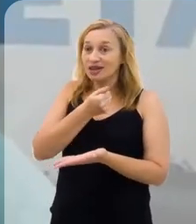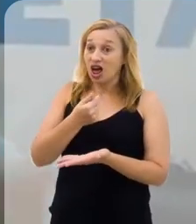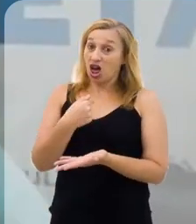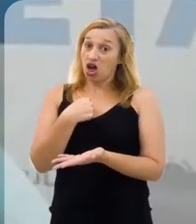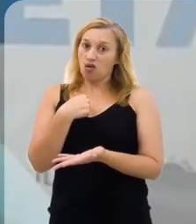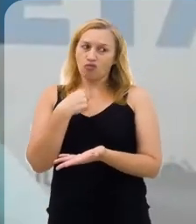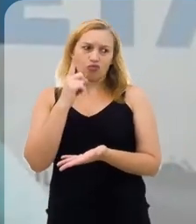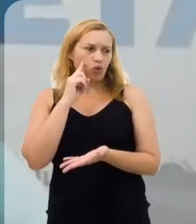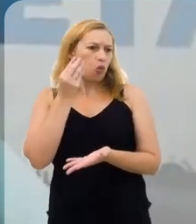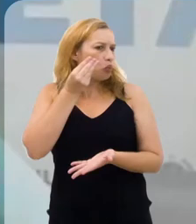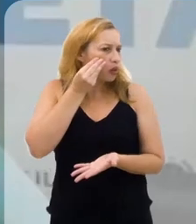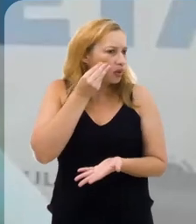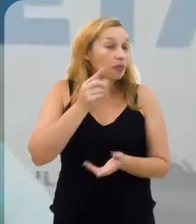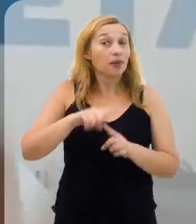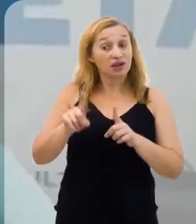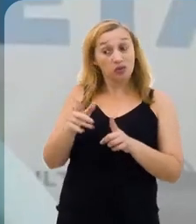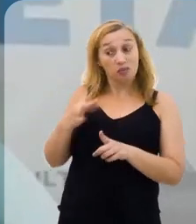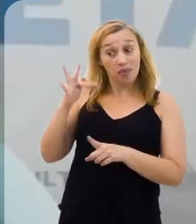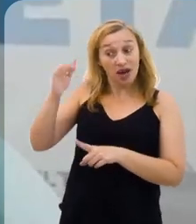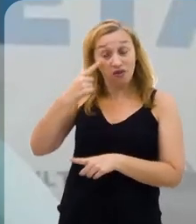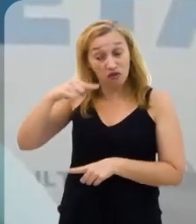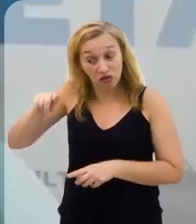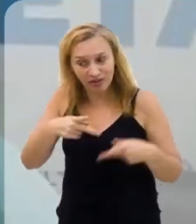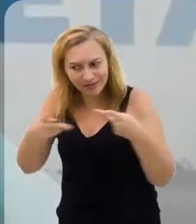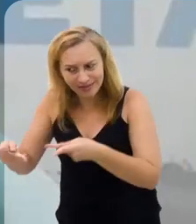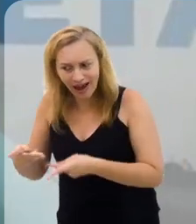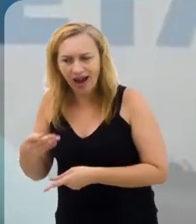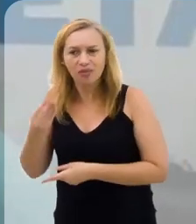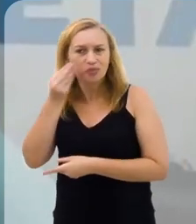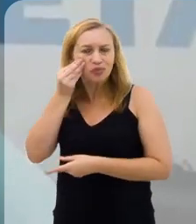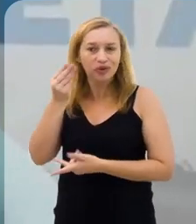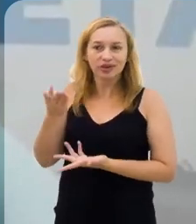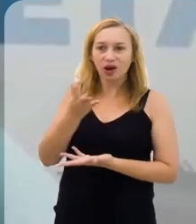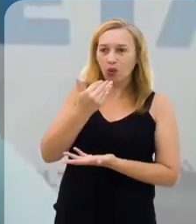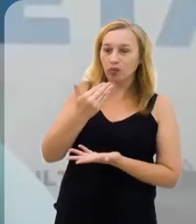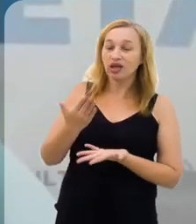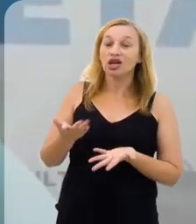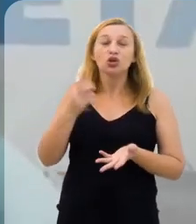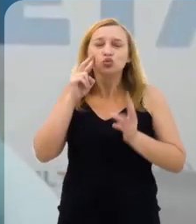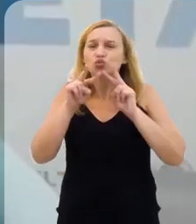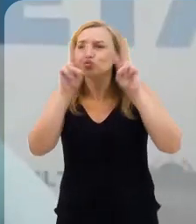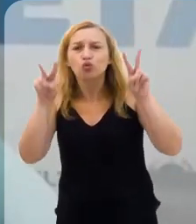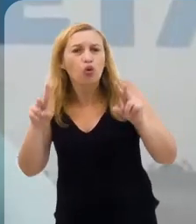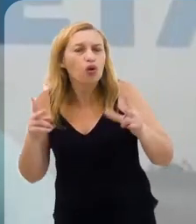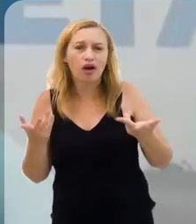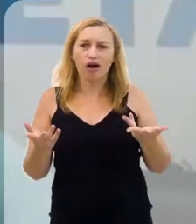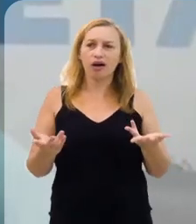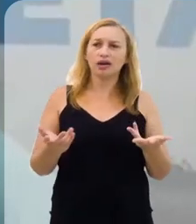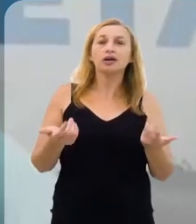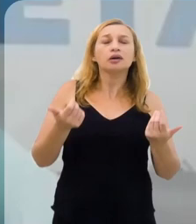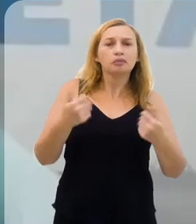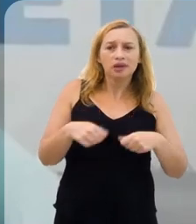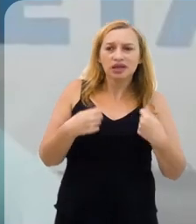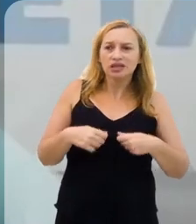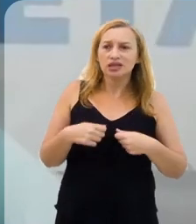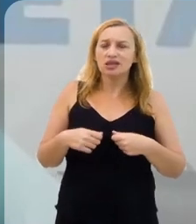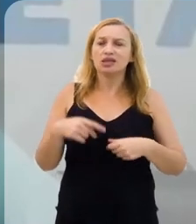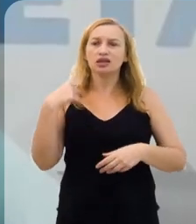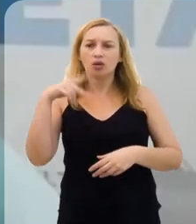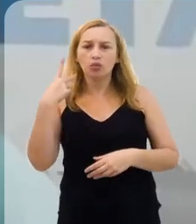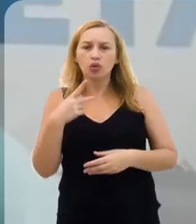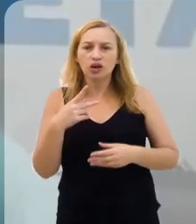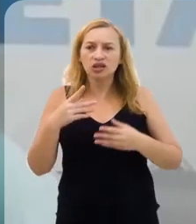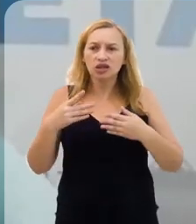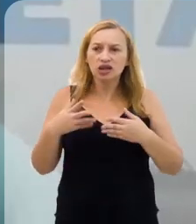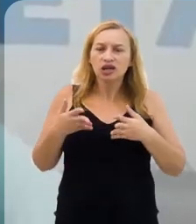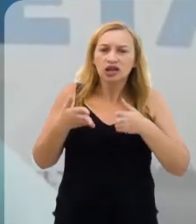serve, que é maravilhosa, né? Eu ainda não estive lá, não, mas pretendo ir em breve. E tudo isso é uma composição, né, de olhares,